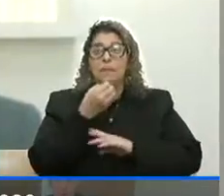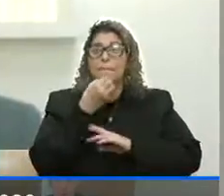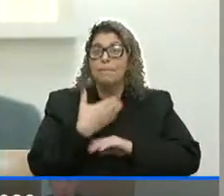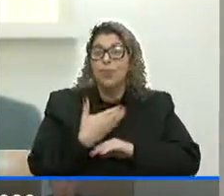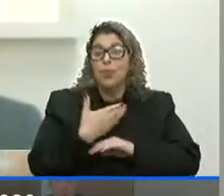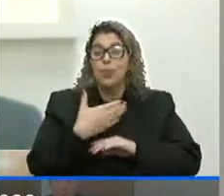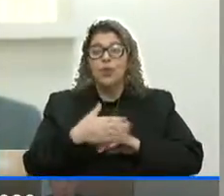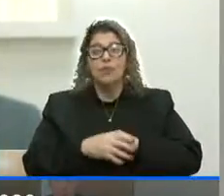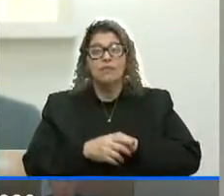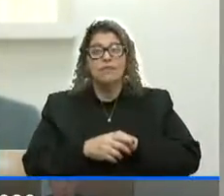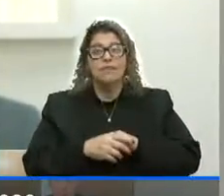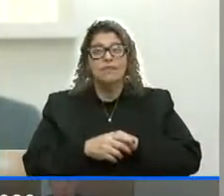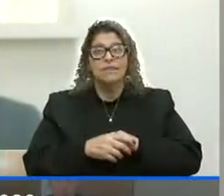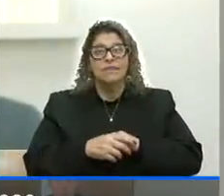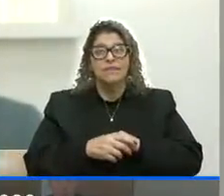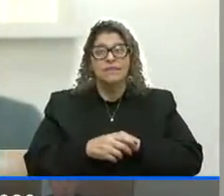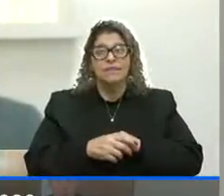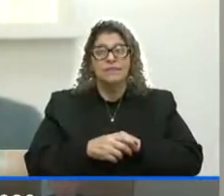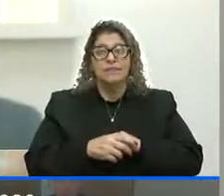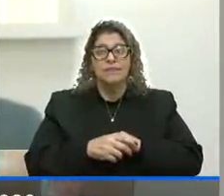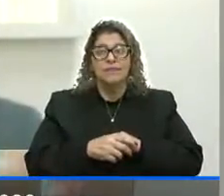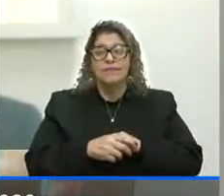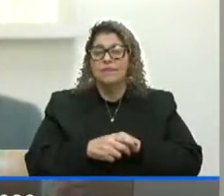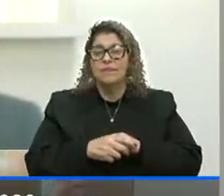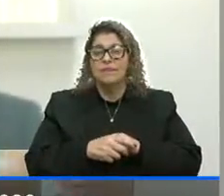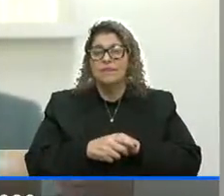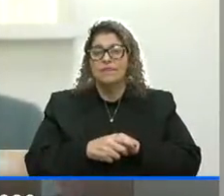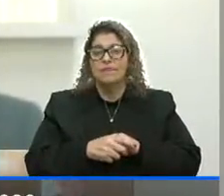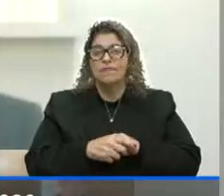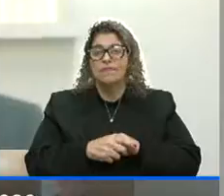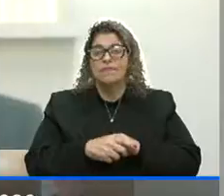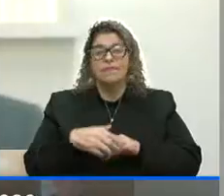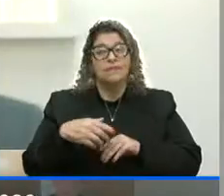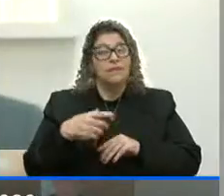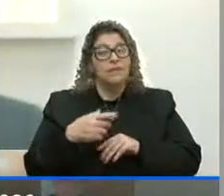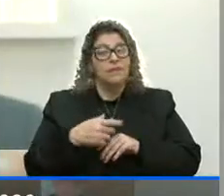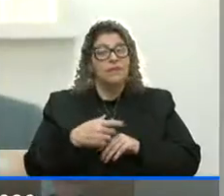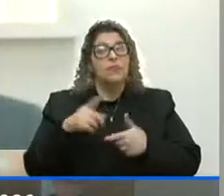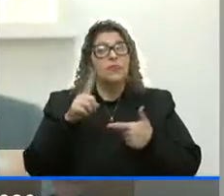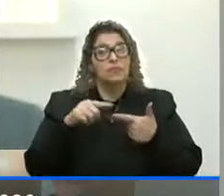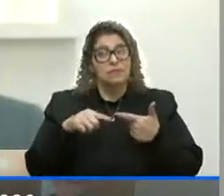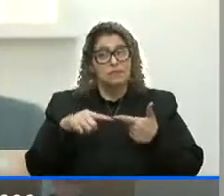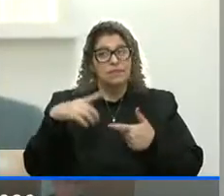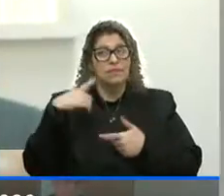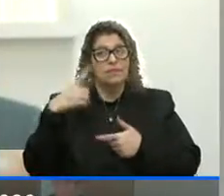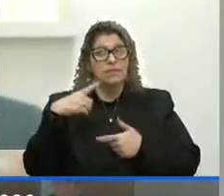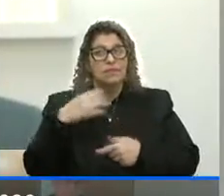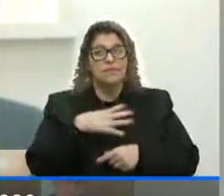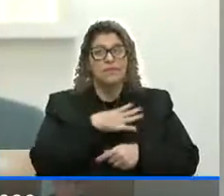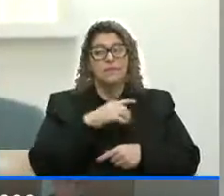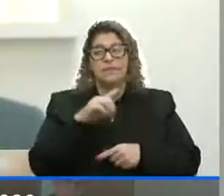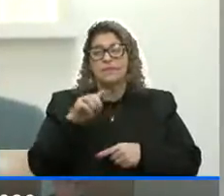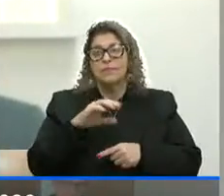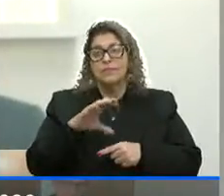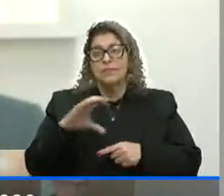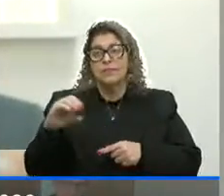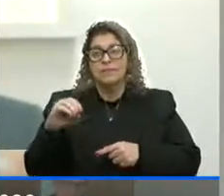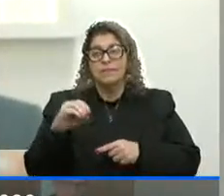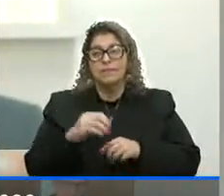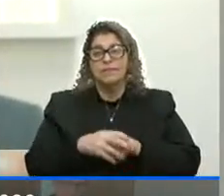meio de tantas notícias que a gente não tem gostado de ouvir. Em segundo lugar, deputado Zucco,